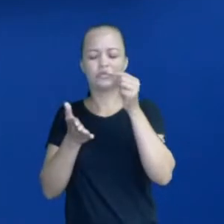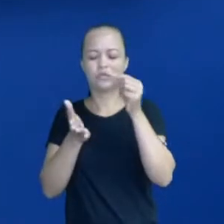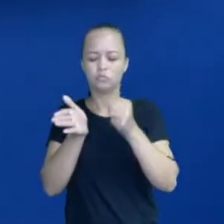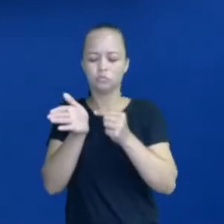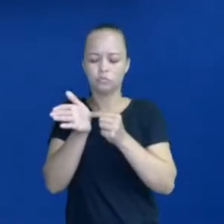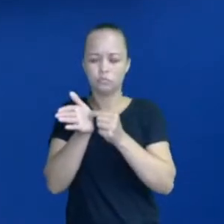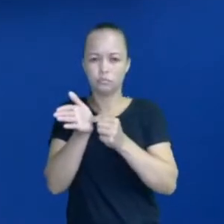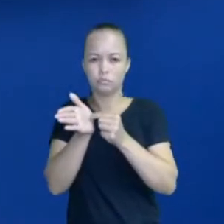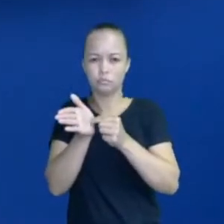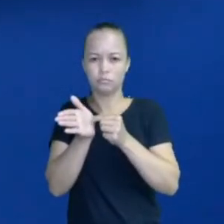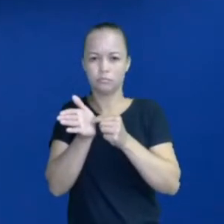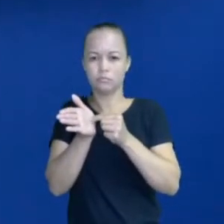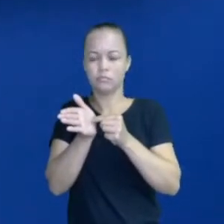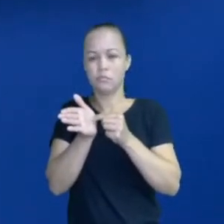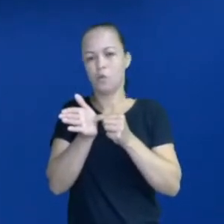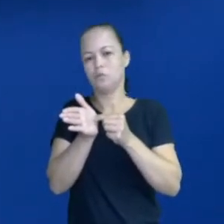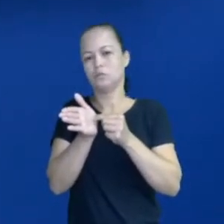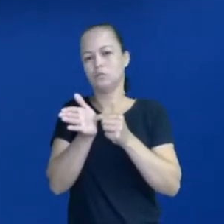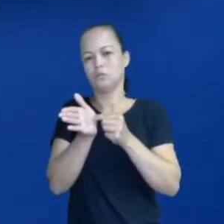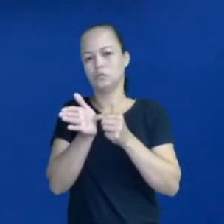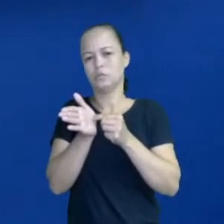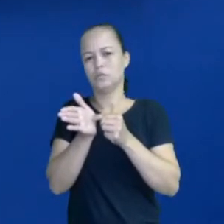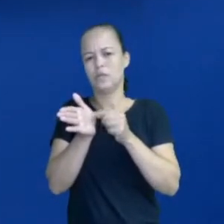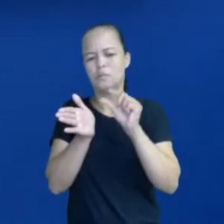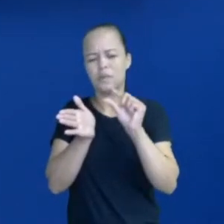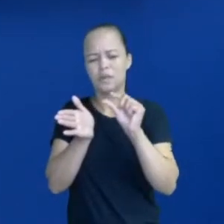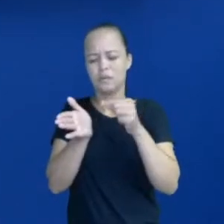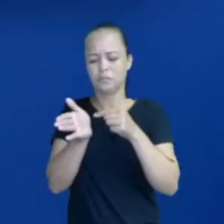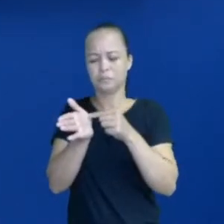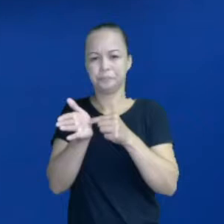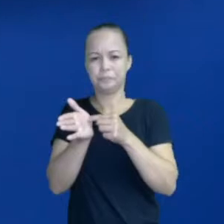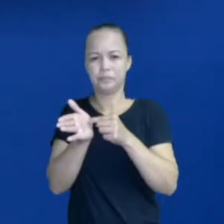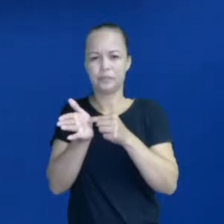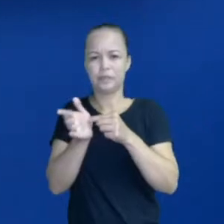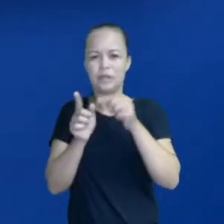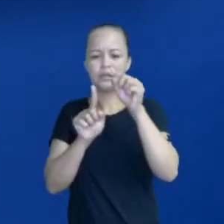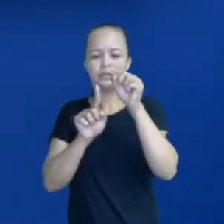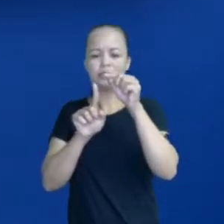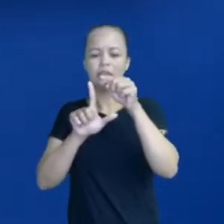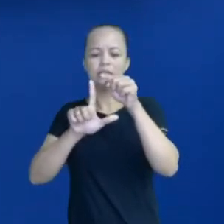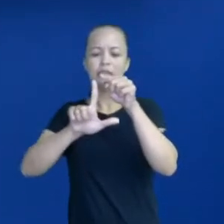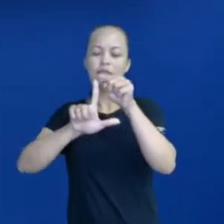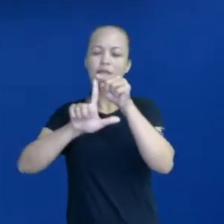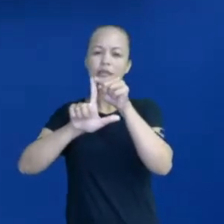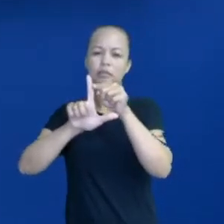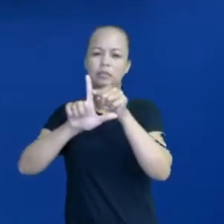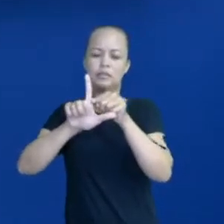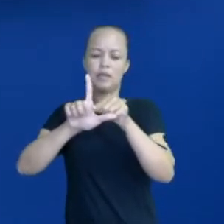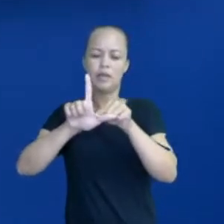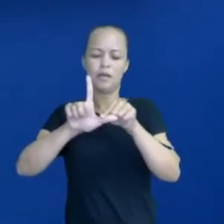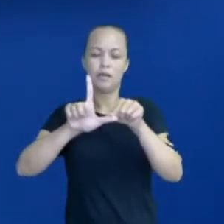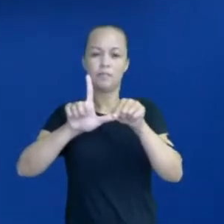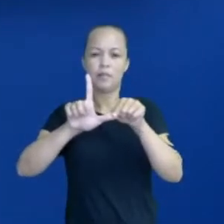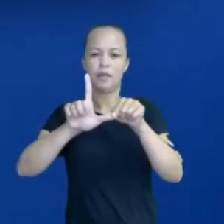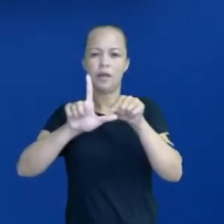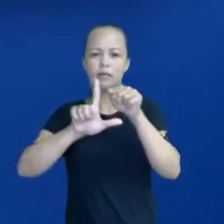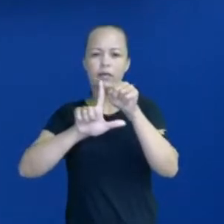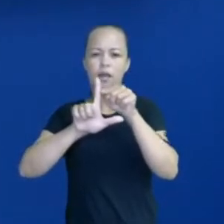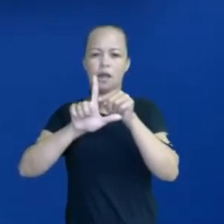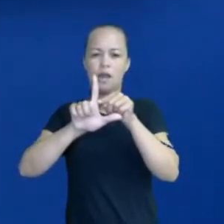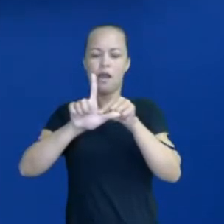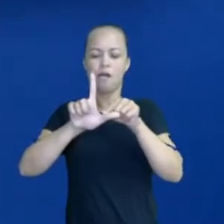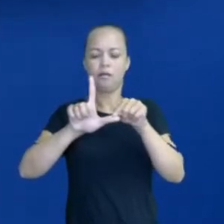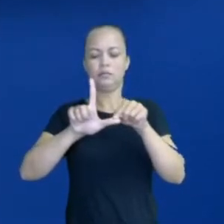caderno. Com um lápis bem pequenininho. Então, semirreta é essa parte aqui, ó, que ele está saindo do ponto.